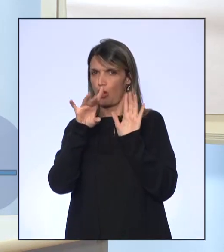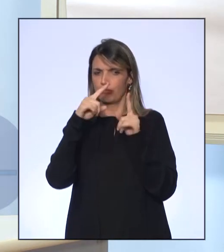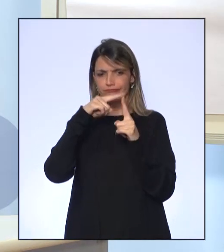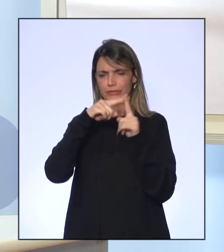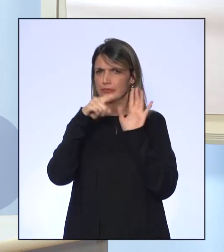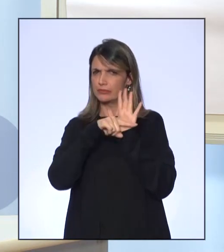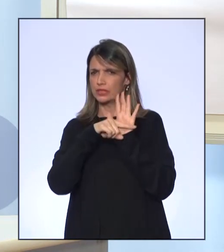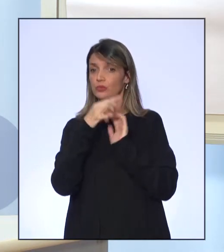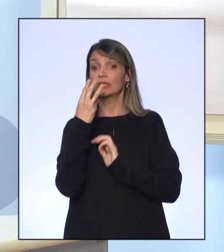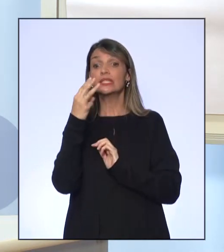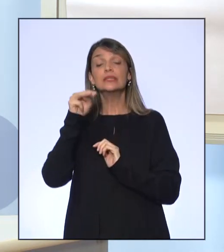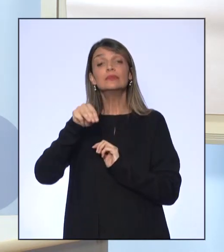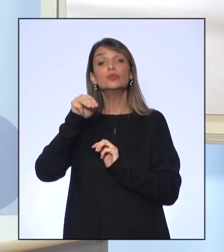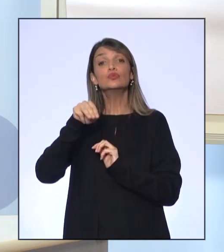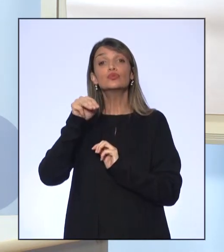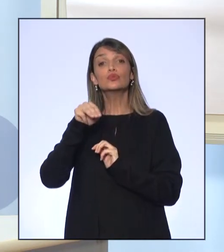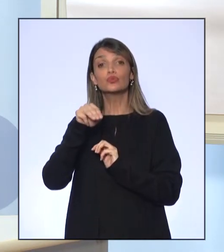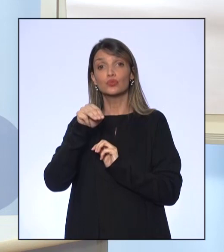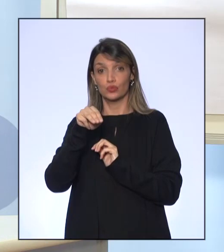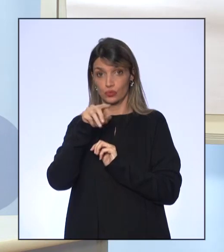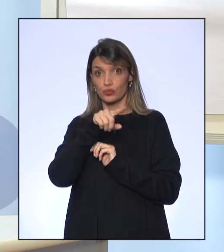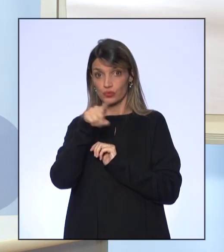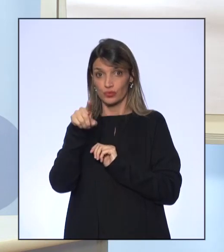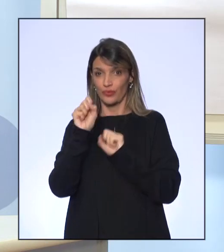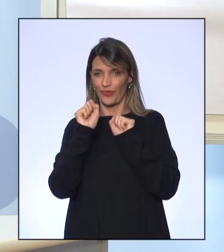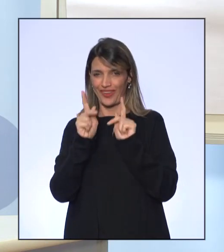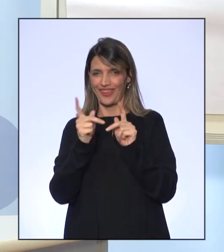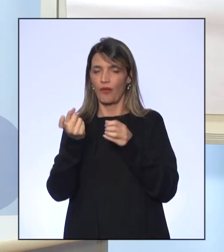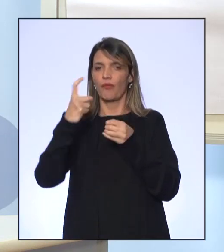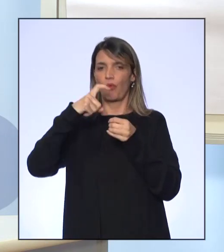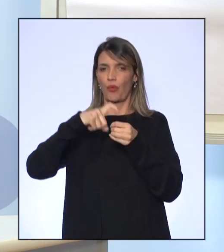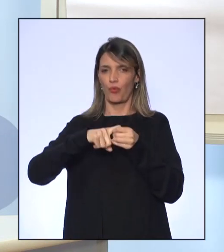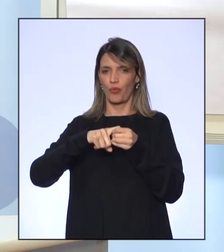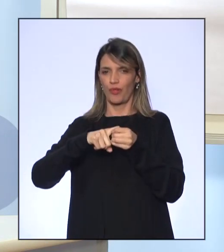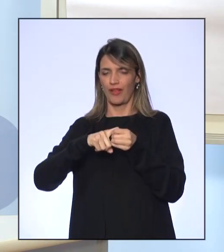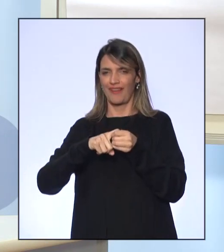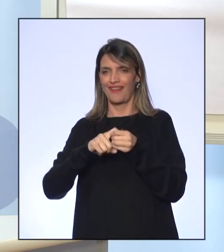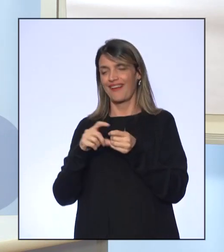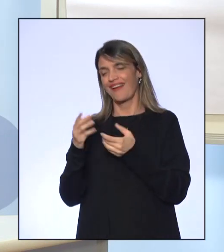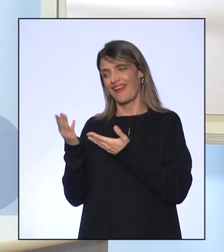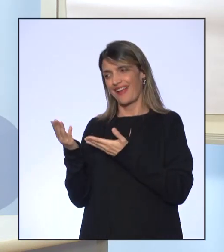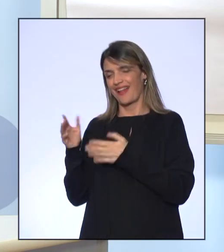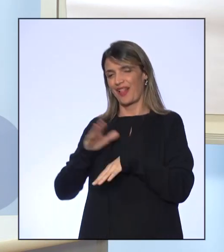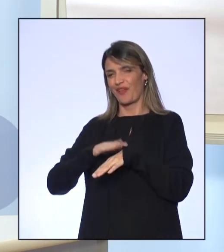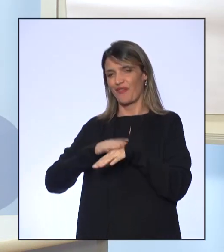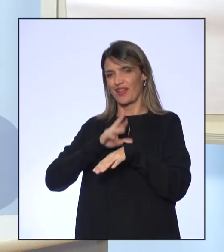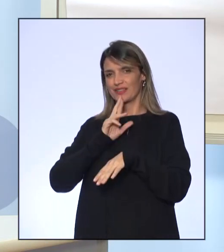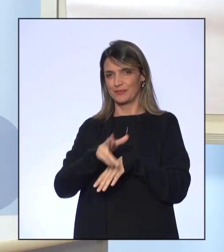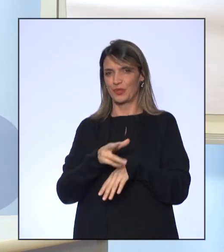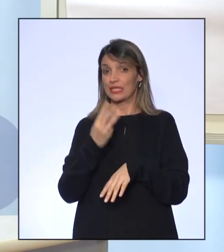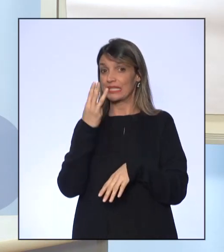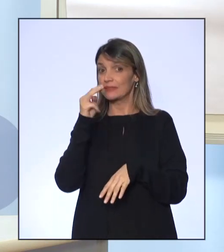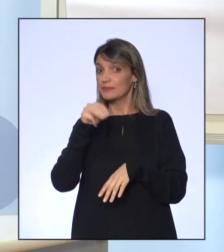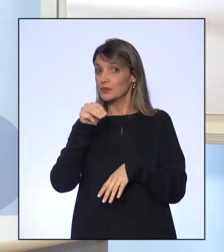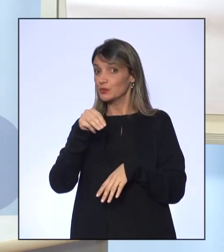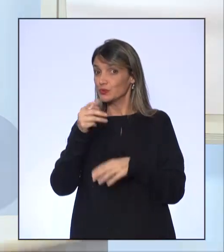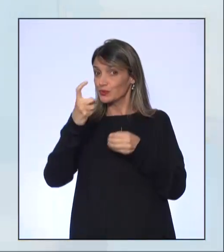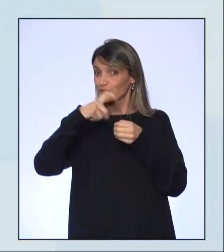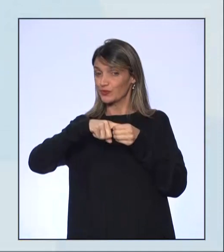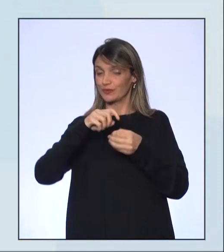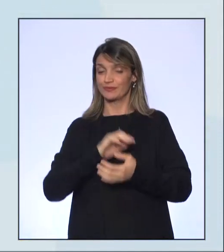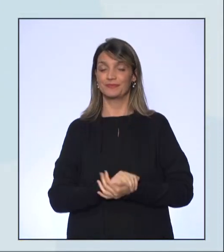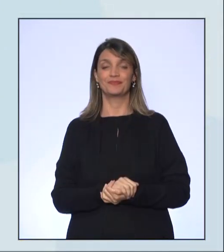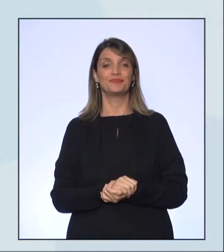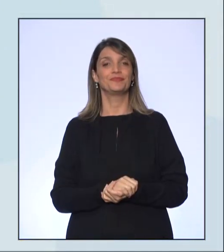então vou dar uns 3 minutinhos para vocês e tende a gente retornar a carina fala as respostas para vocês no chat tá bom três minutinhos a gente